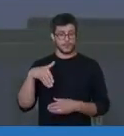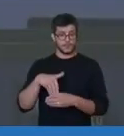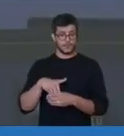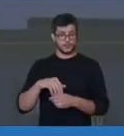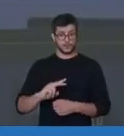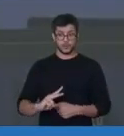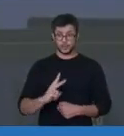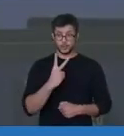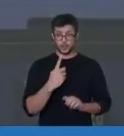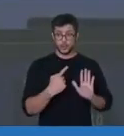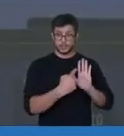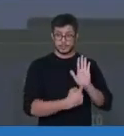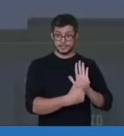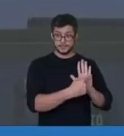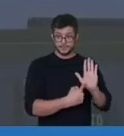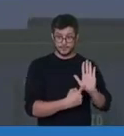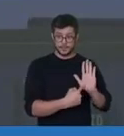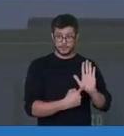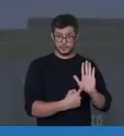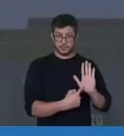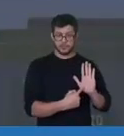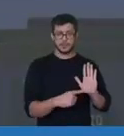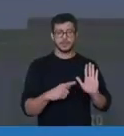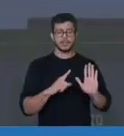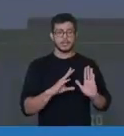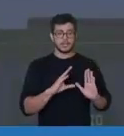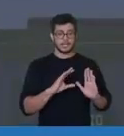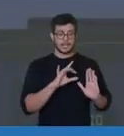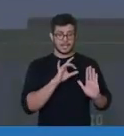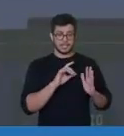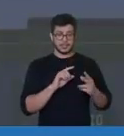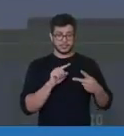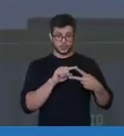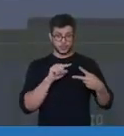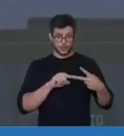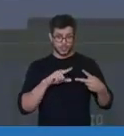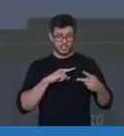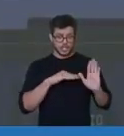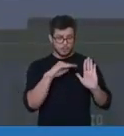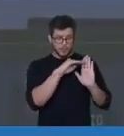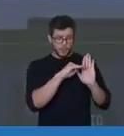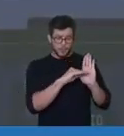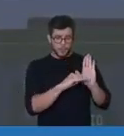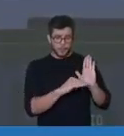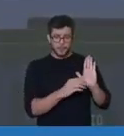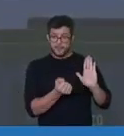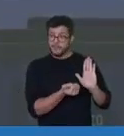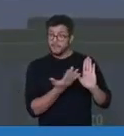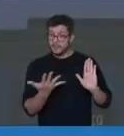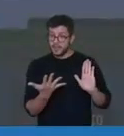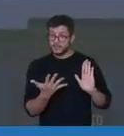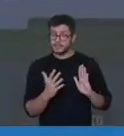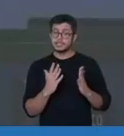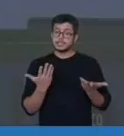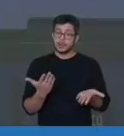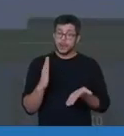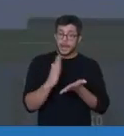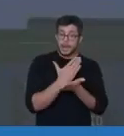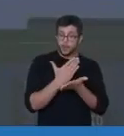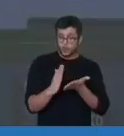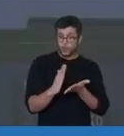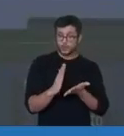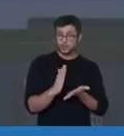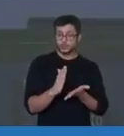vetos presidenciais, com vários itens, vários dispositivos em cada veto. Uma parte desses dispositivos